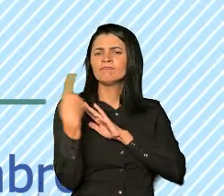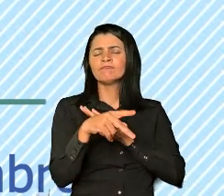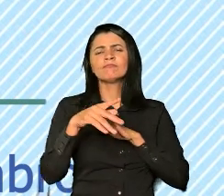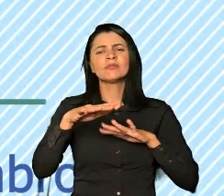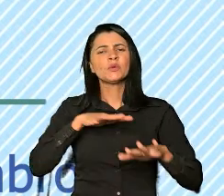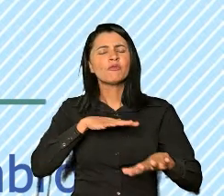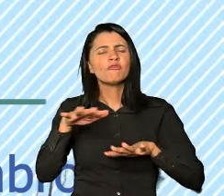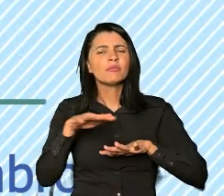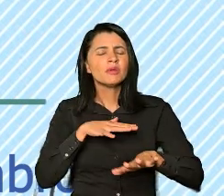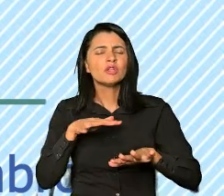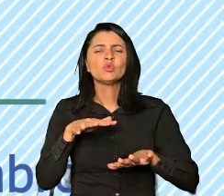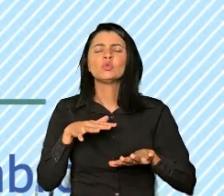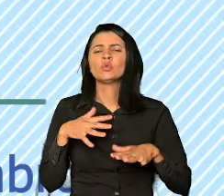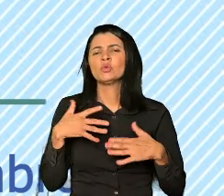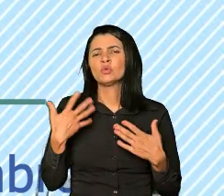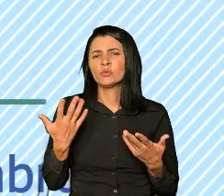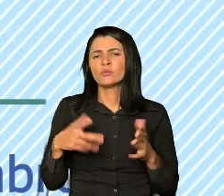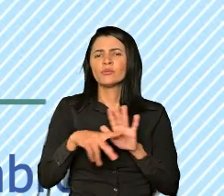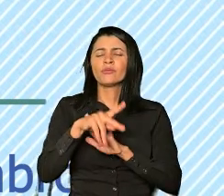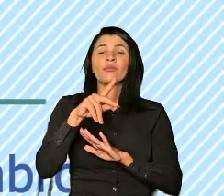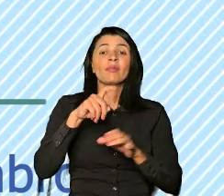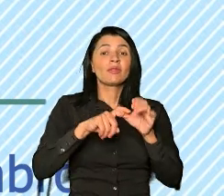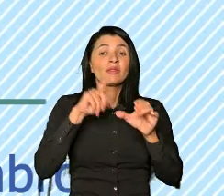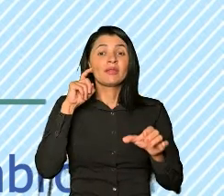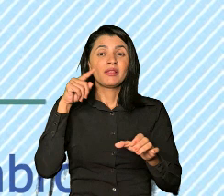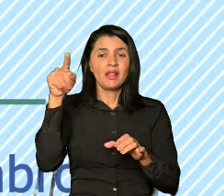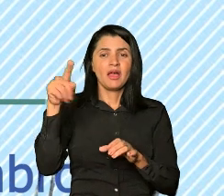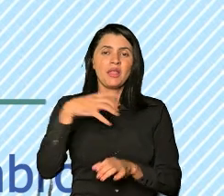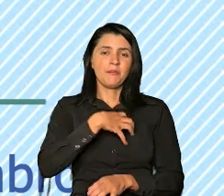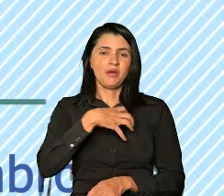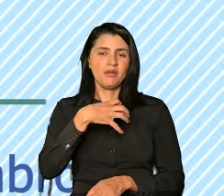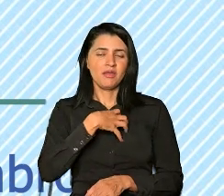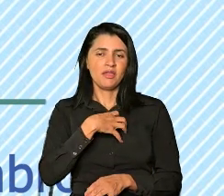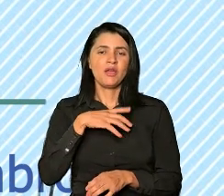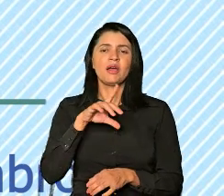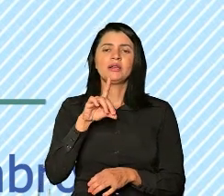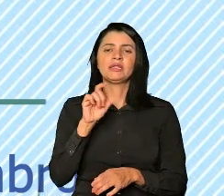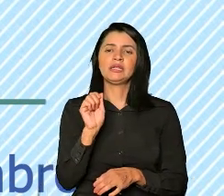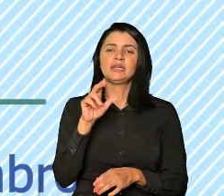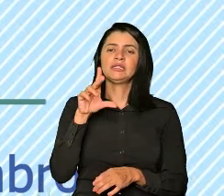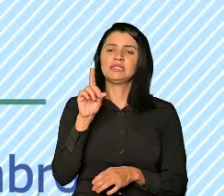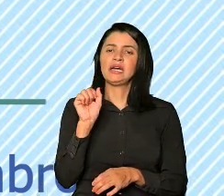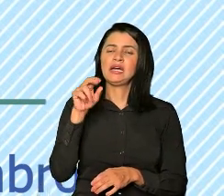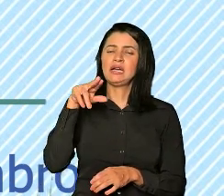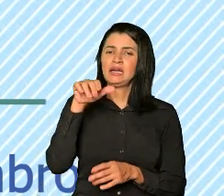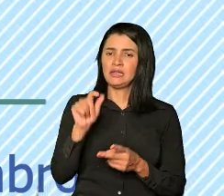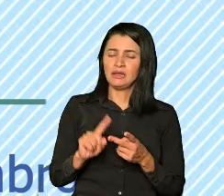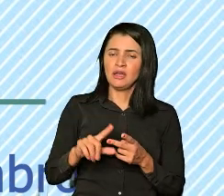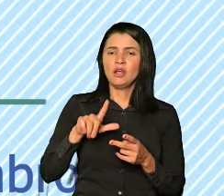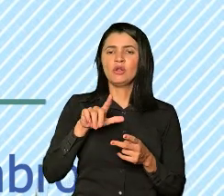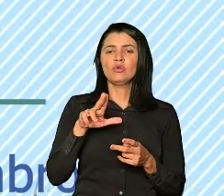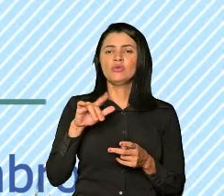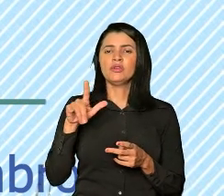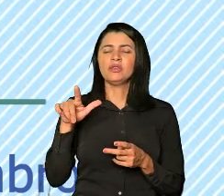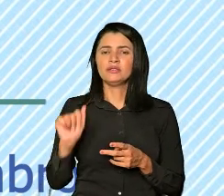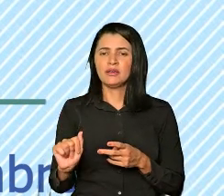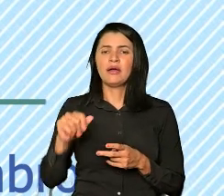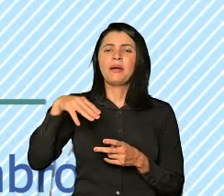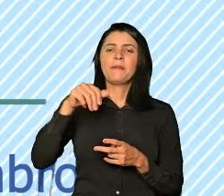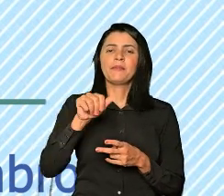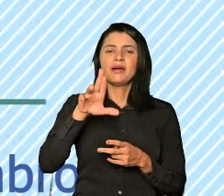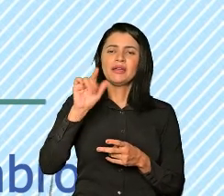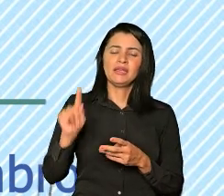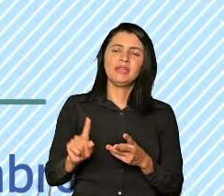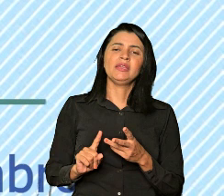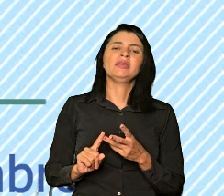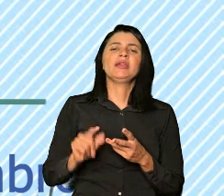movimento da independência na Bahia, Dandara de Palmares, Luísa Marim, mãe do Luiz